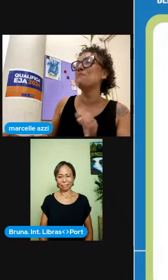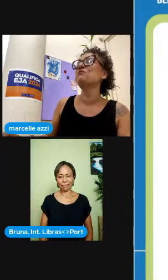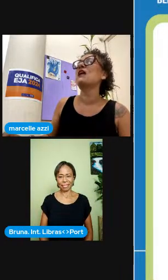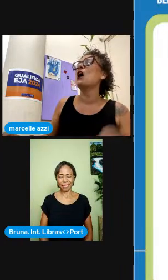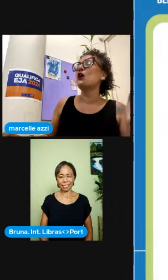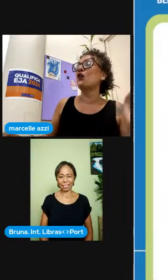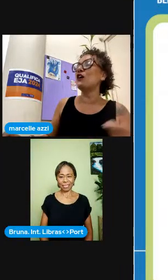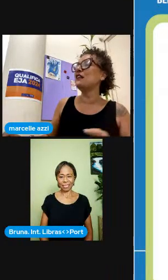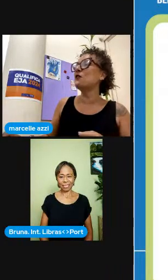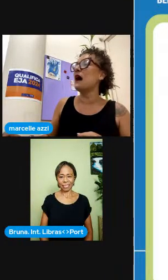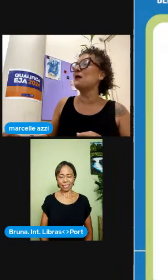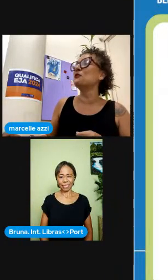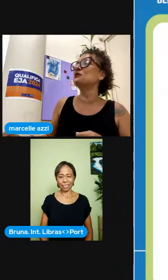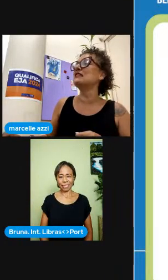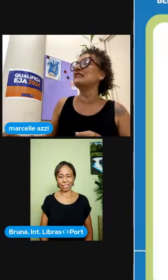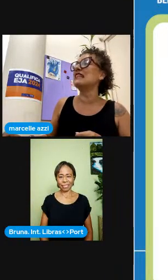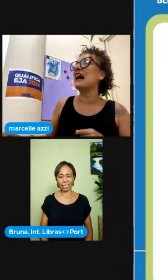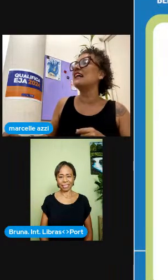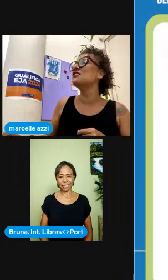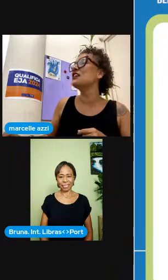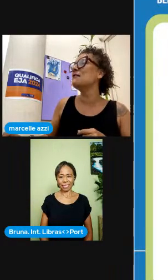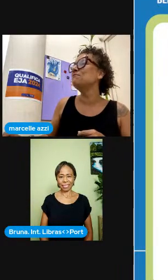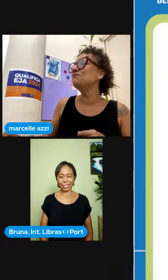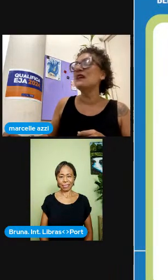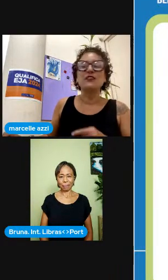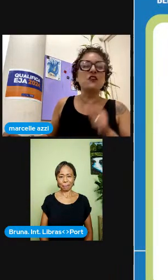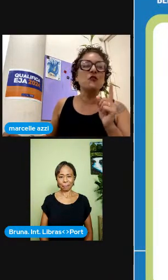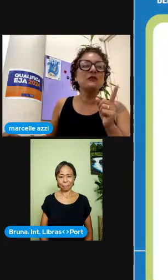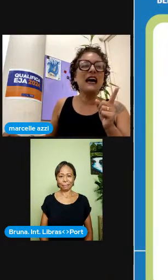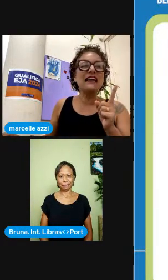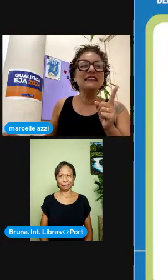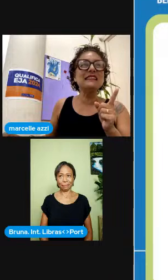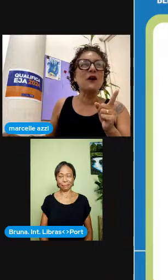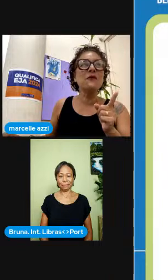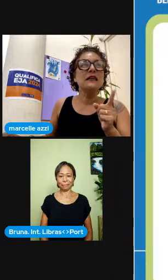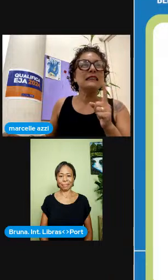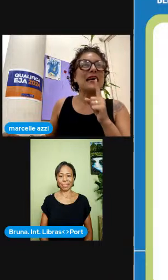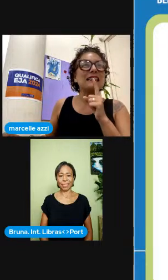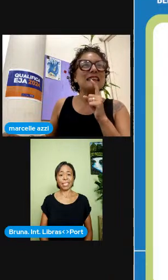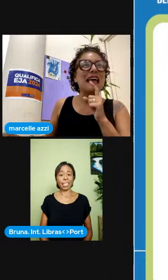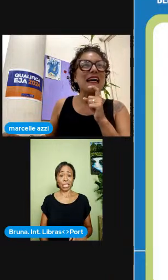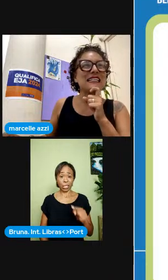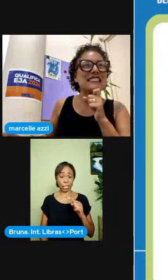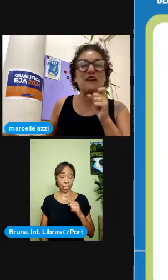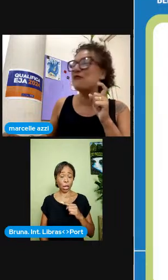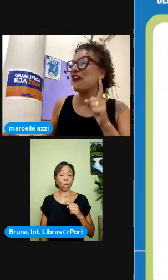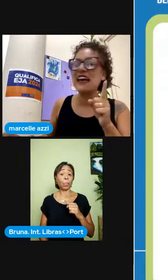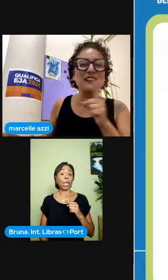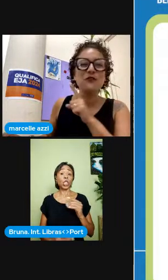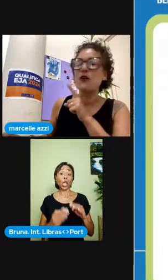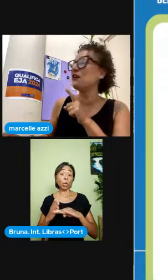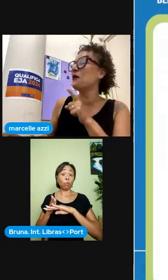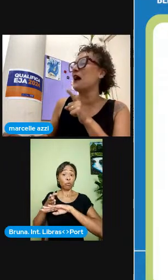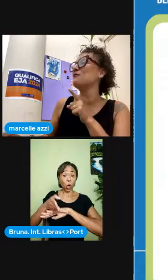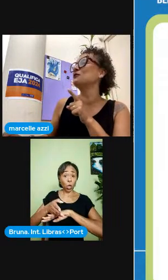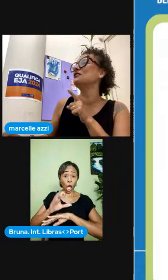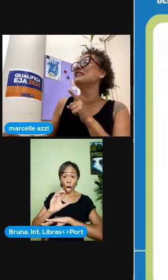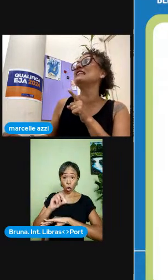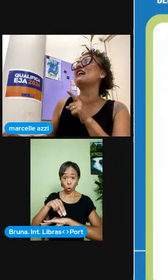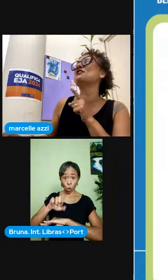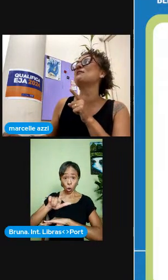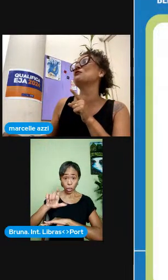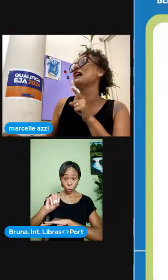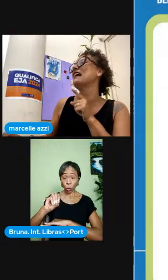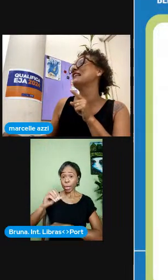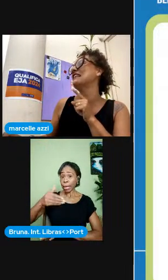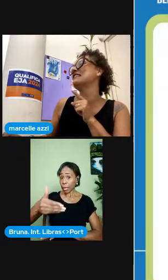Guia, Cônego Raimundo Trindade. Nós vamos estar aí, então, na terça-feira no Cônego Raimundo